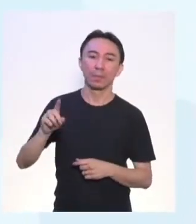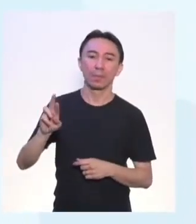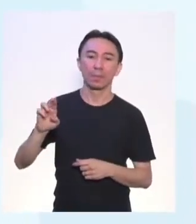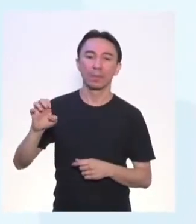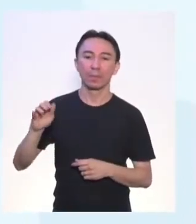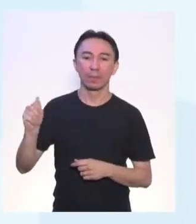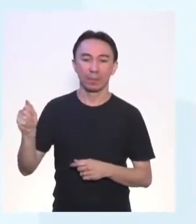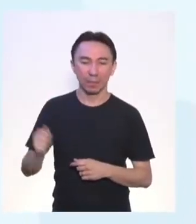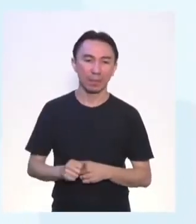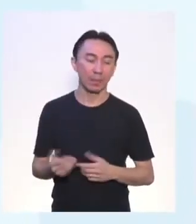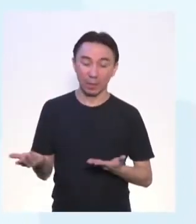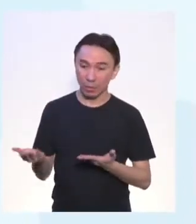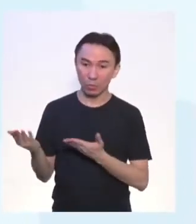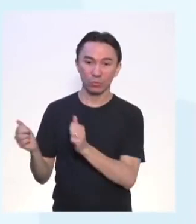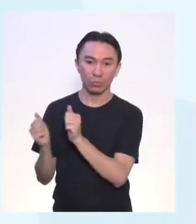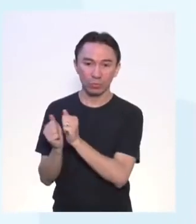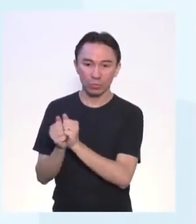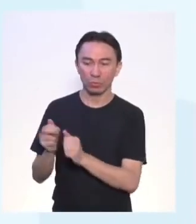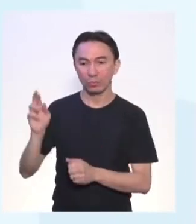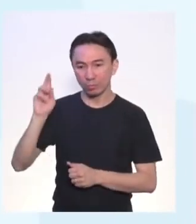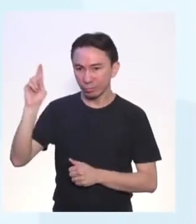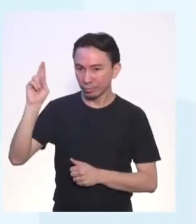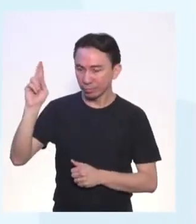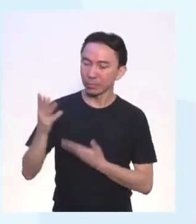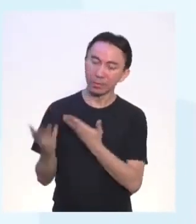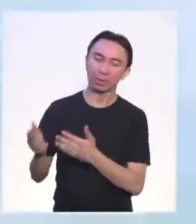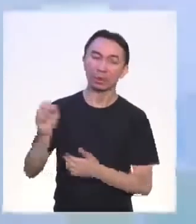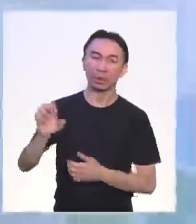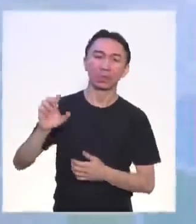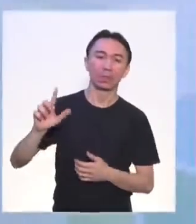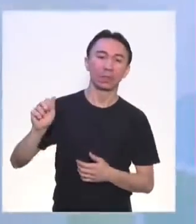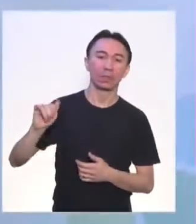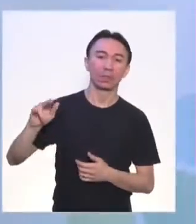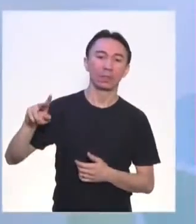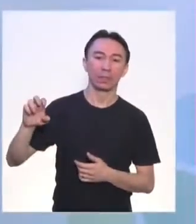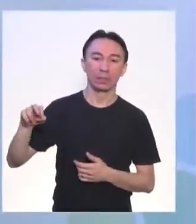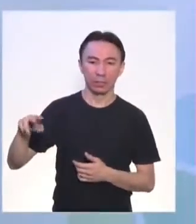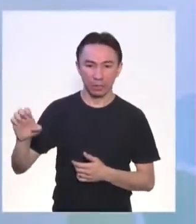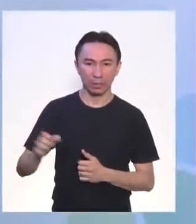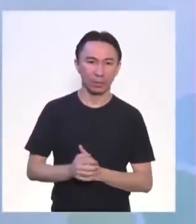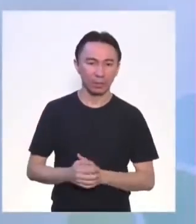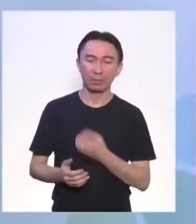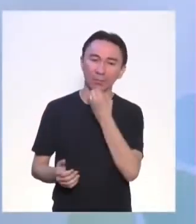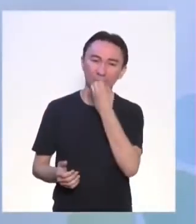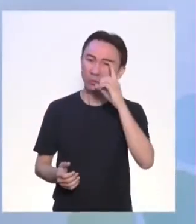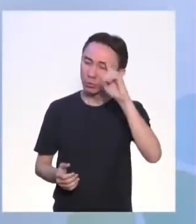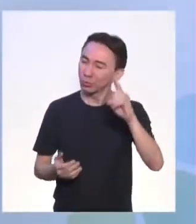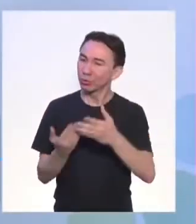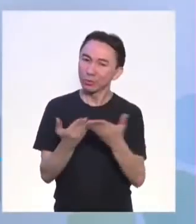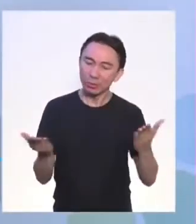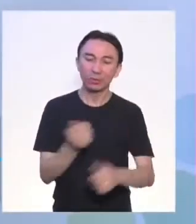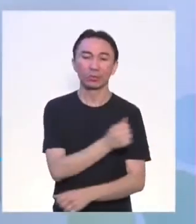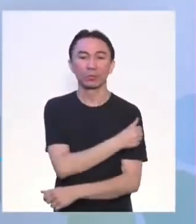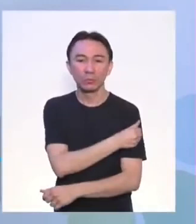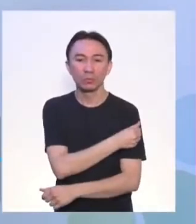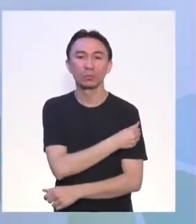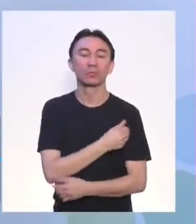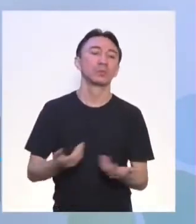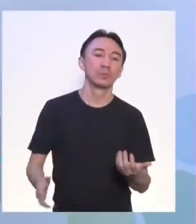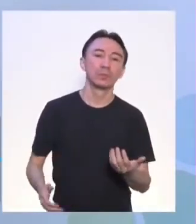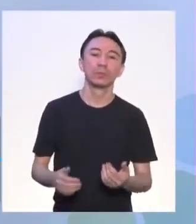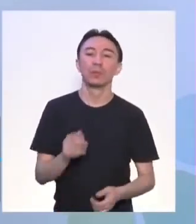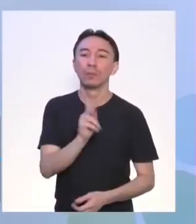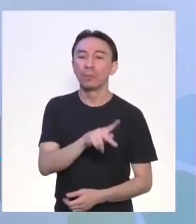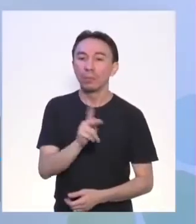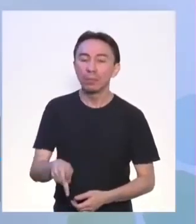da Pro Elaine. Bom dia, Elaine. Bom dia, Andréia. Bom dia, alunos, pais, professores, tudo bem? Vamos continuar